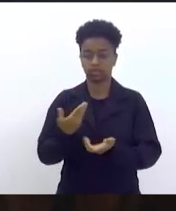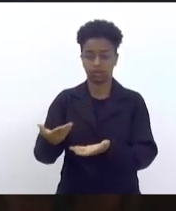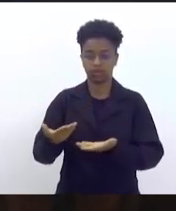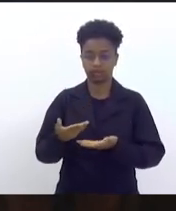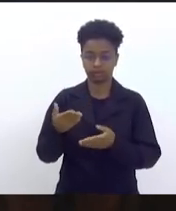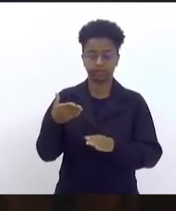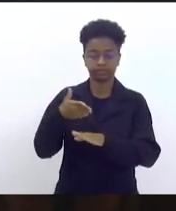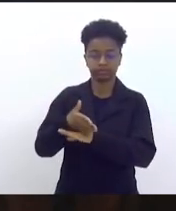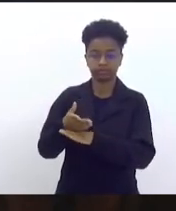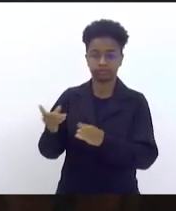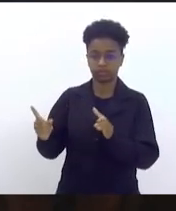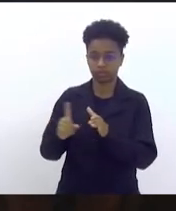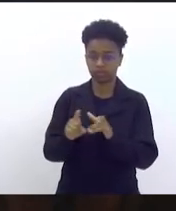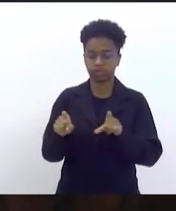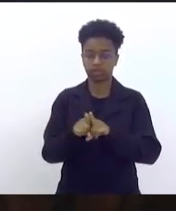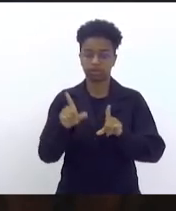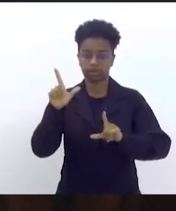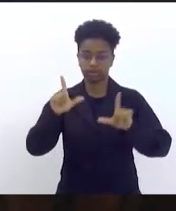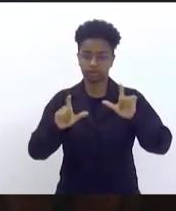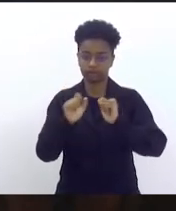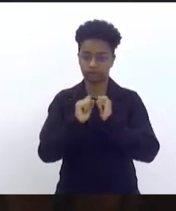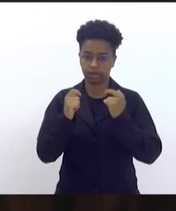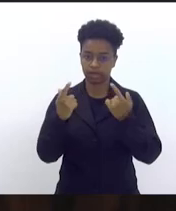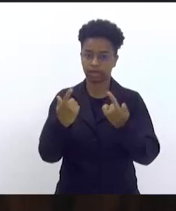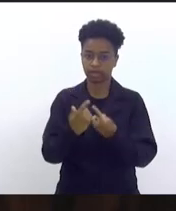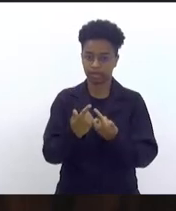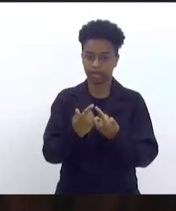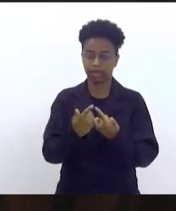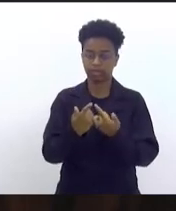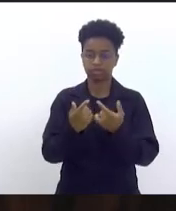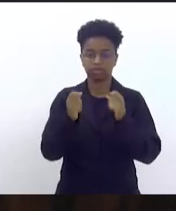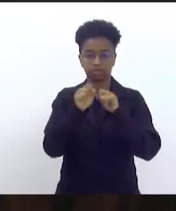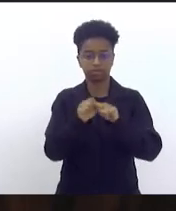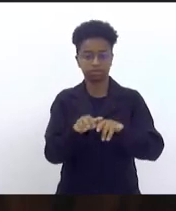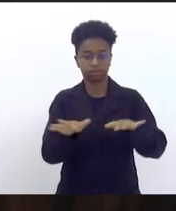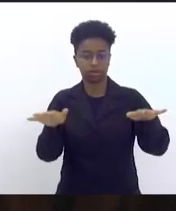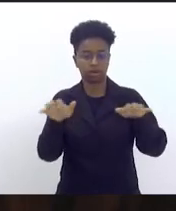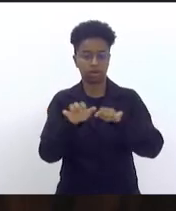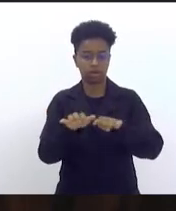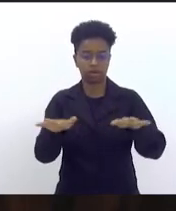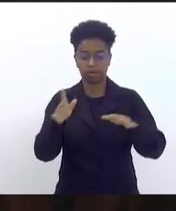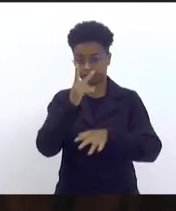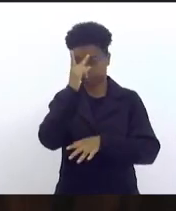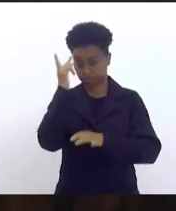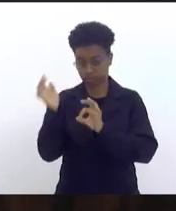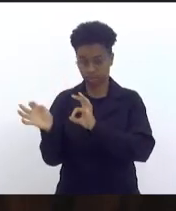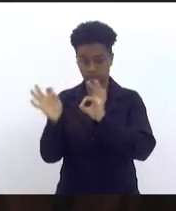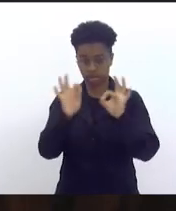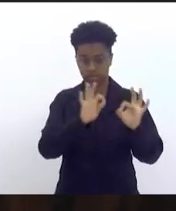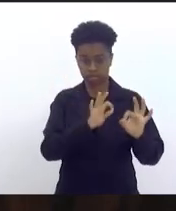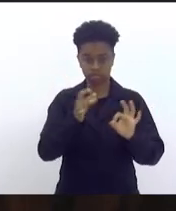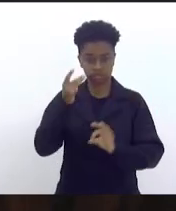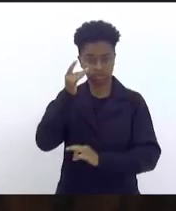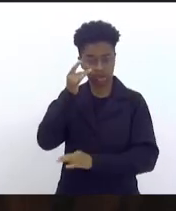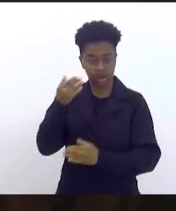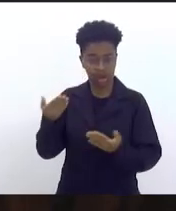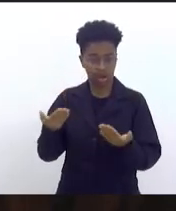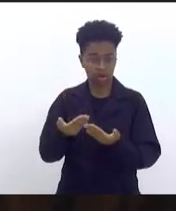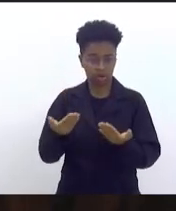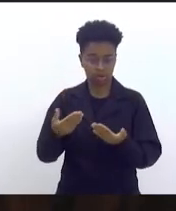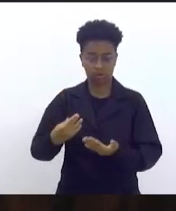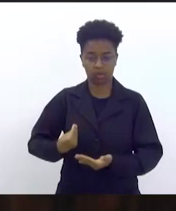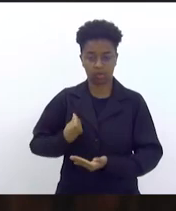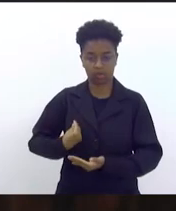além da TV alérgica que tem transmitido para todos que têm acompanhado ao vivo esta audiência pública